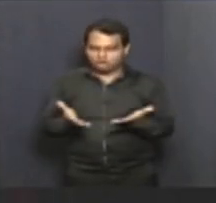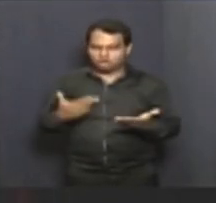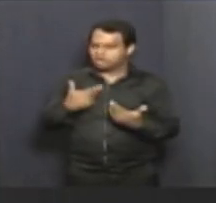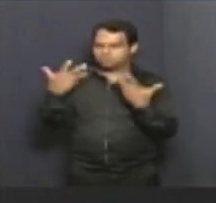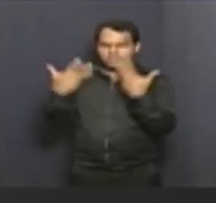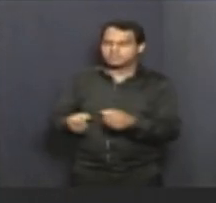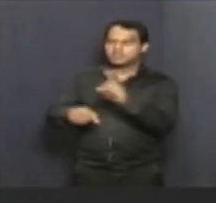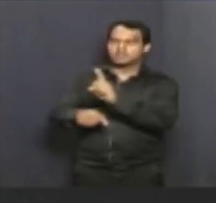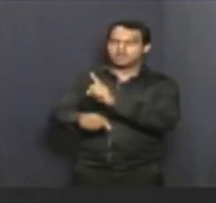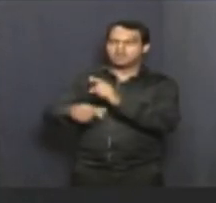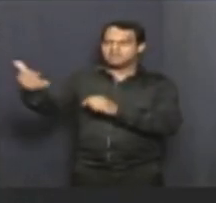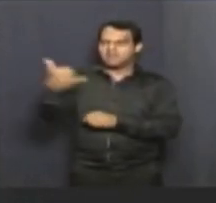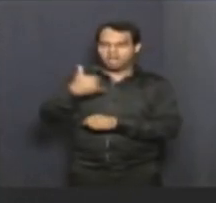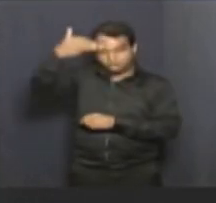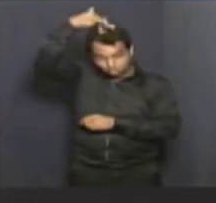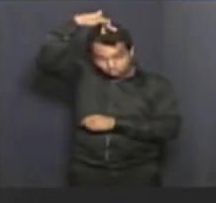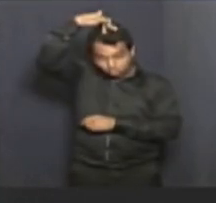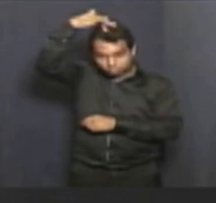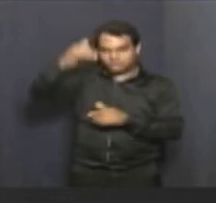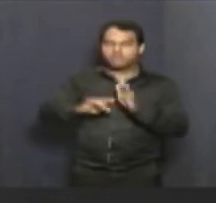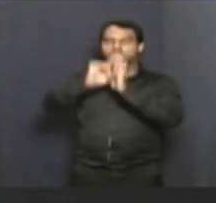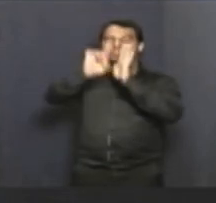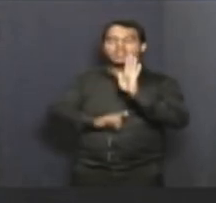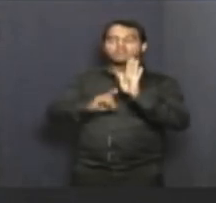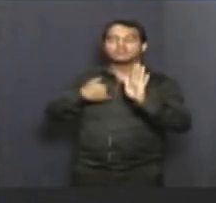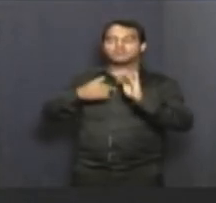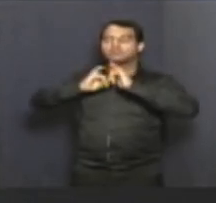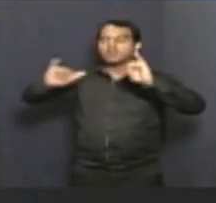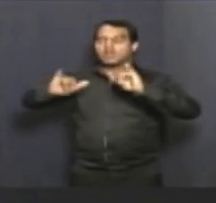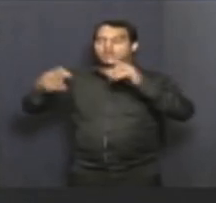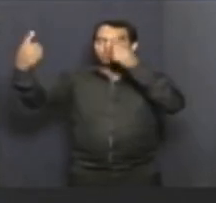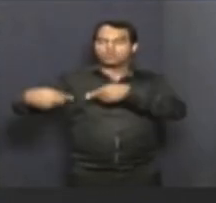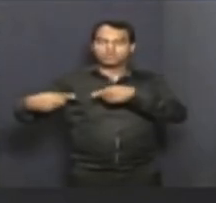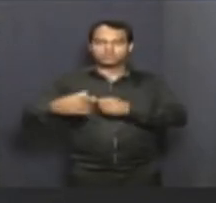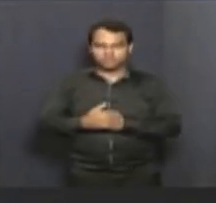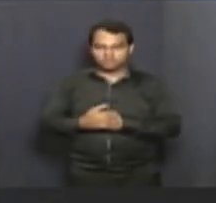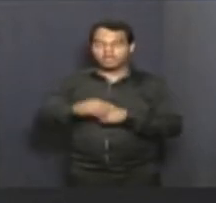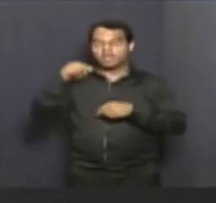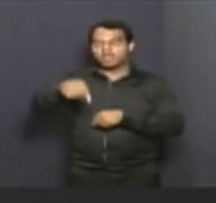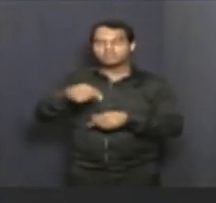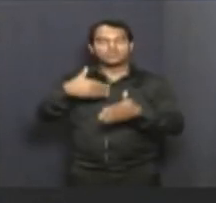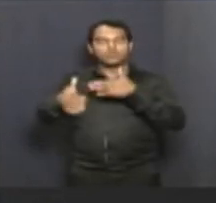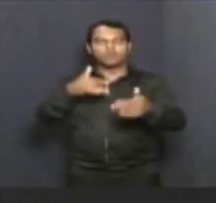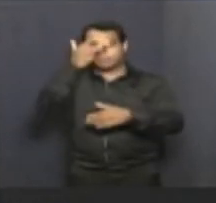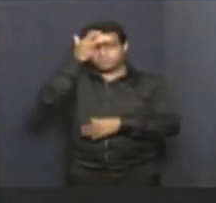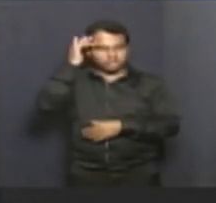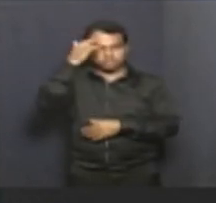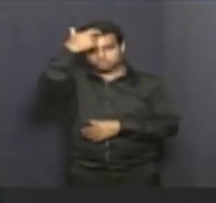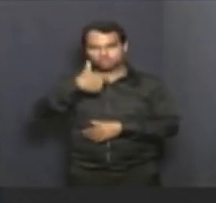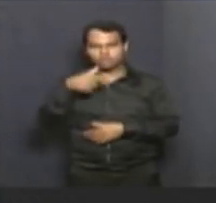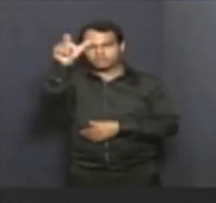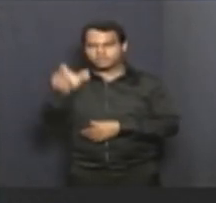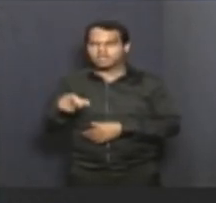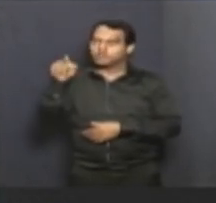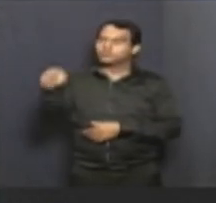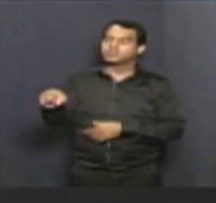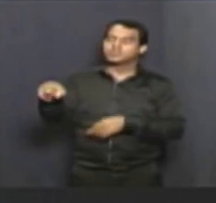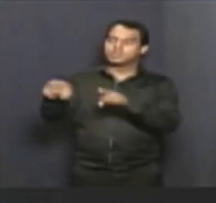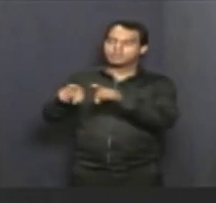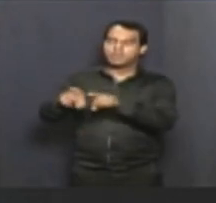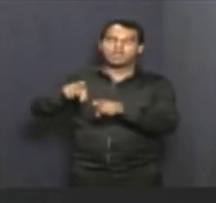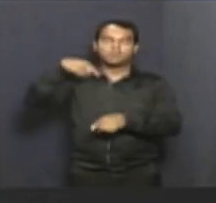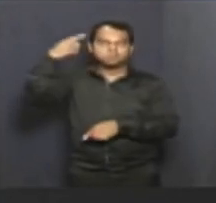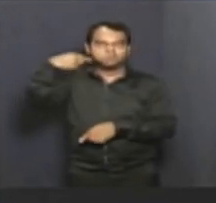condenação sem querer dar o direito da defesa e do contraditório isso cabe a qualquer cidadão e cidadã em você como